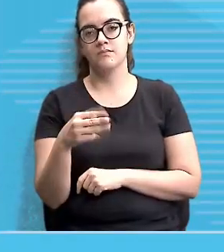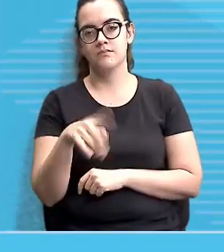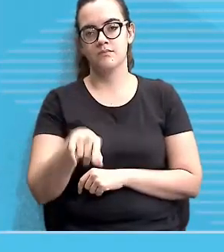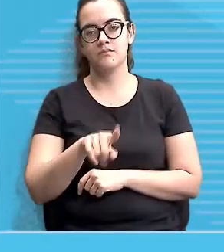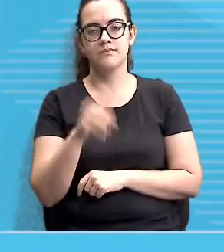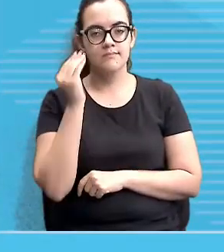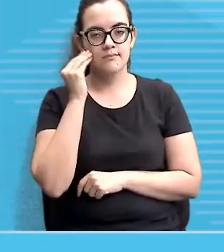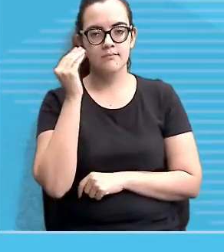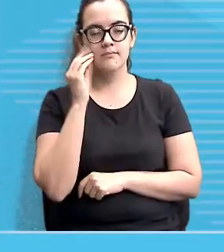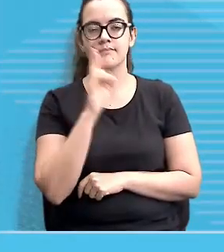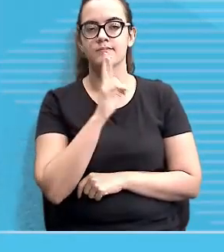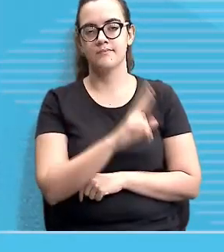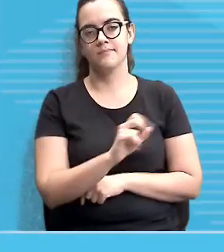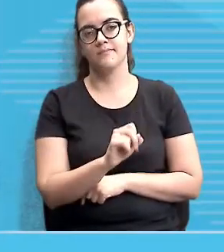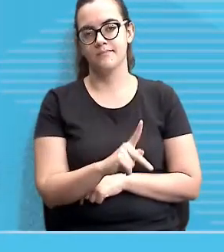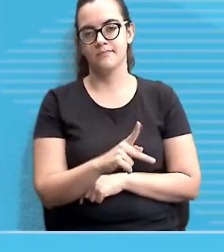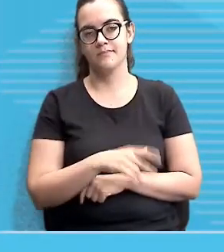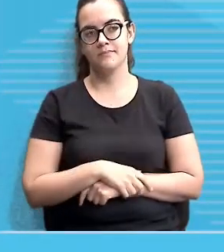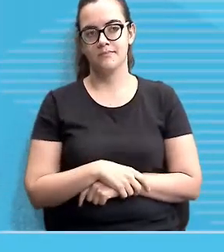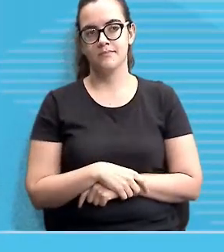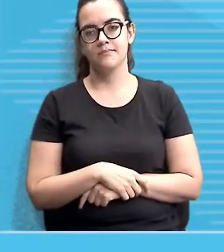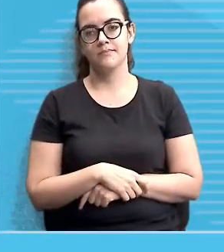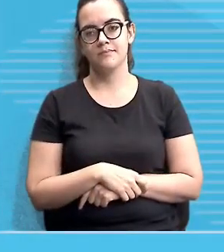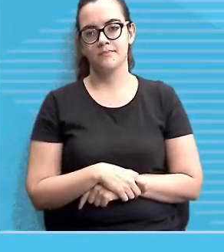minutinhos e a gente volta já